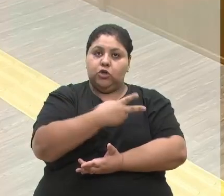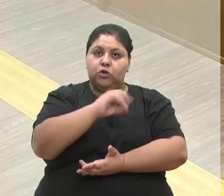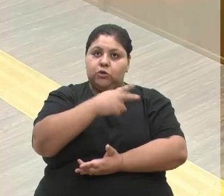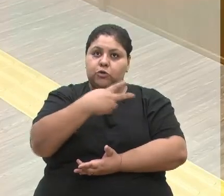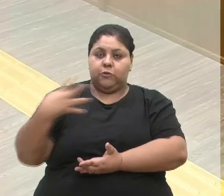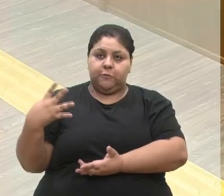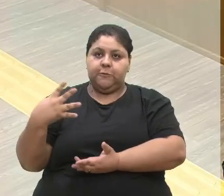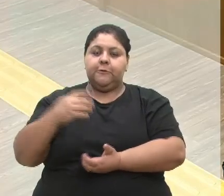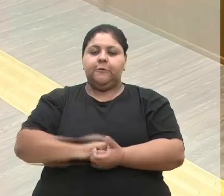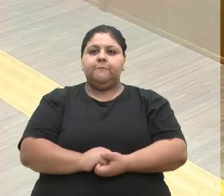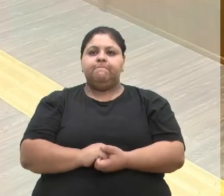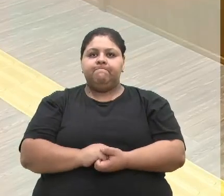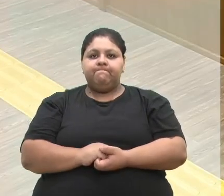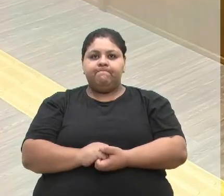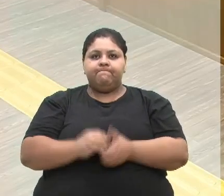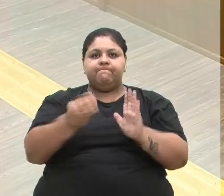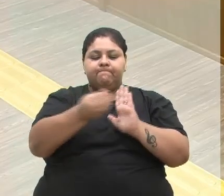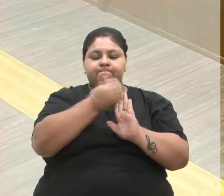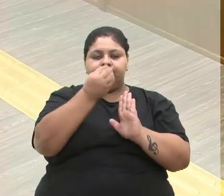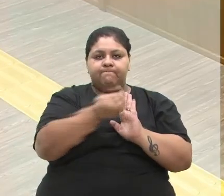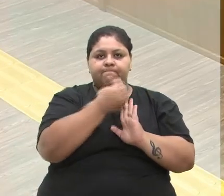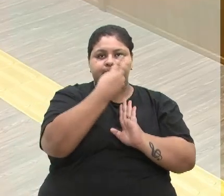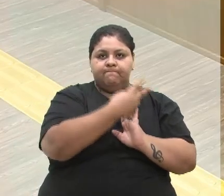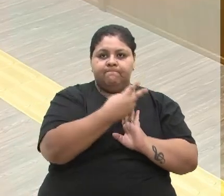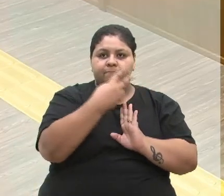Pois não, senhora presidente. Ofício